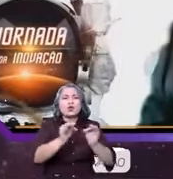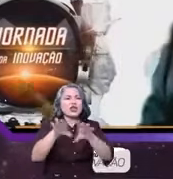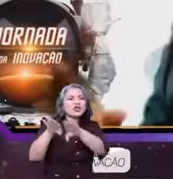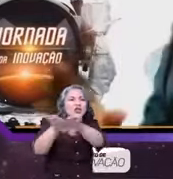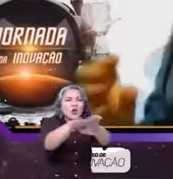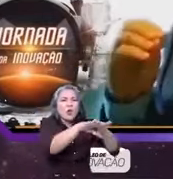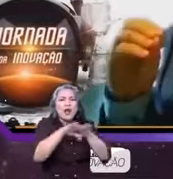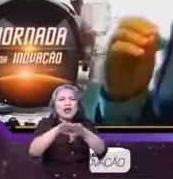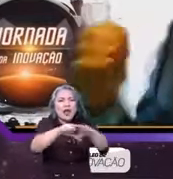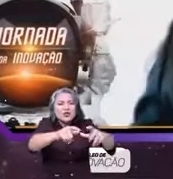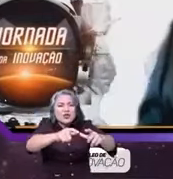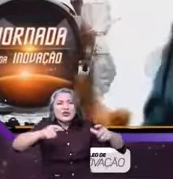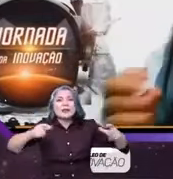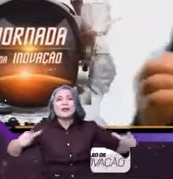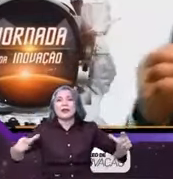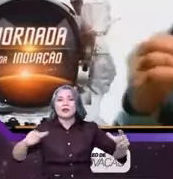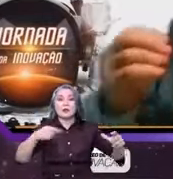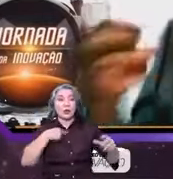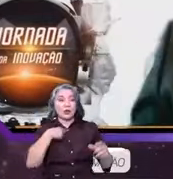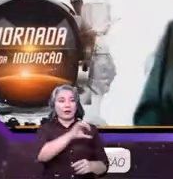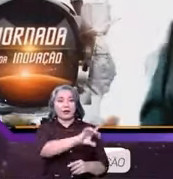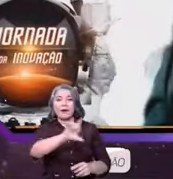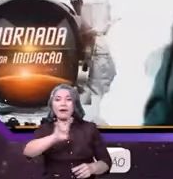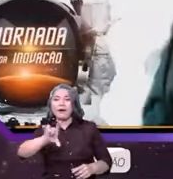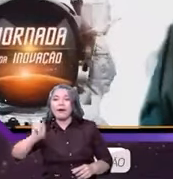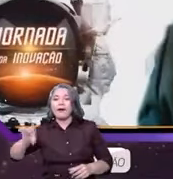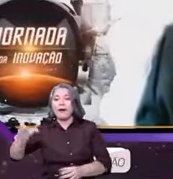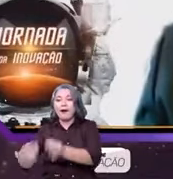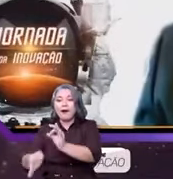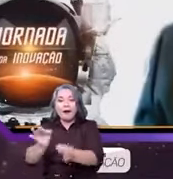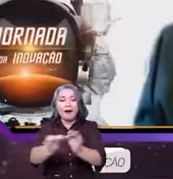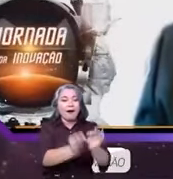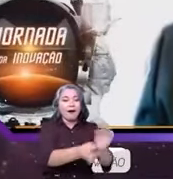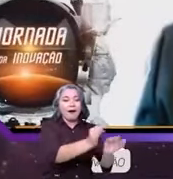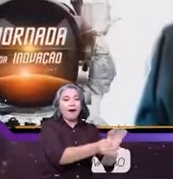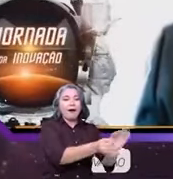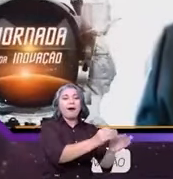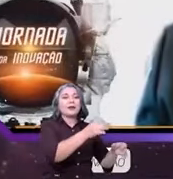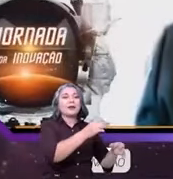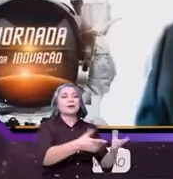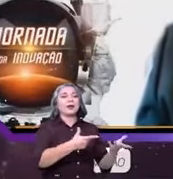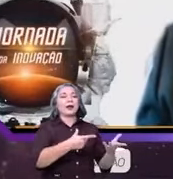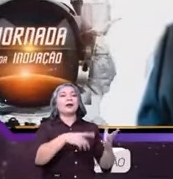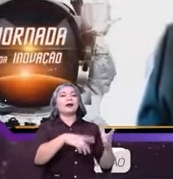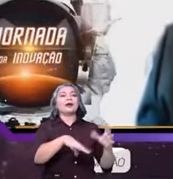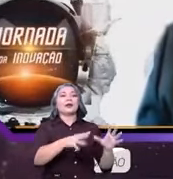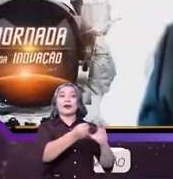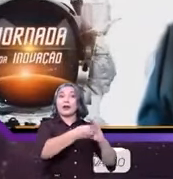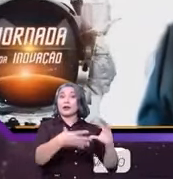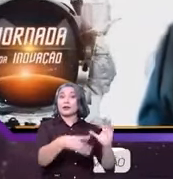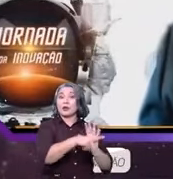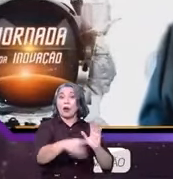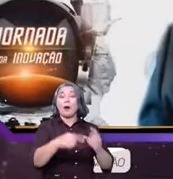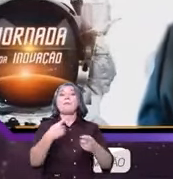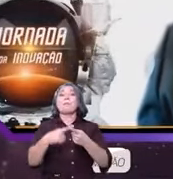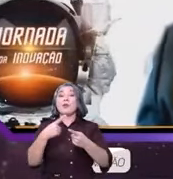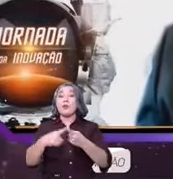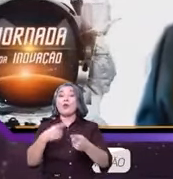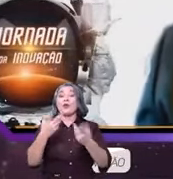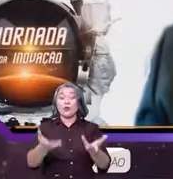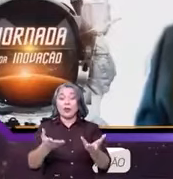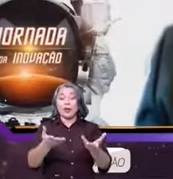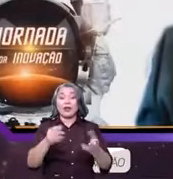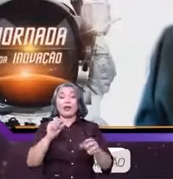muito grandes, muito amplos, tão uniformes. Por isso o projeto da doutora Viviane faz todo sentido.